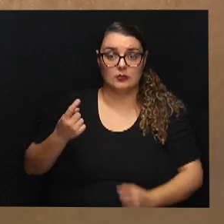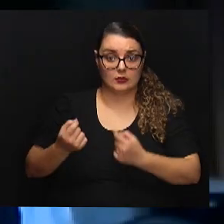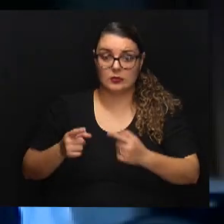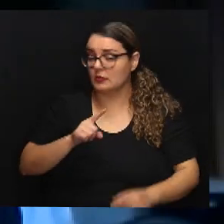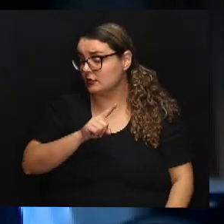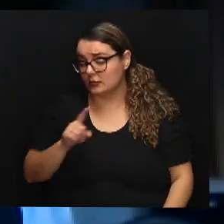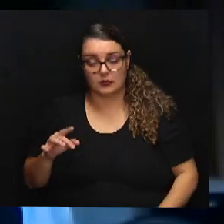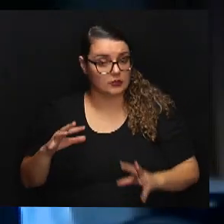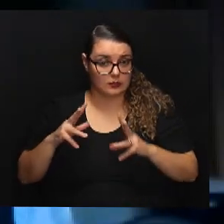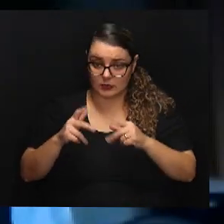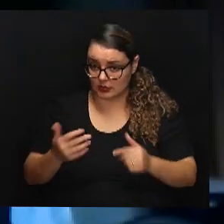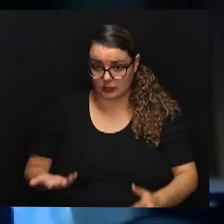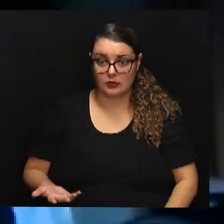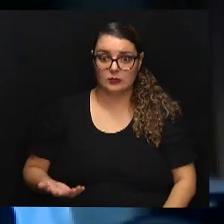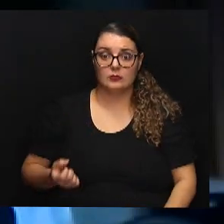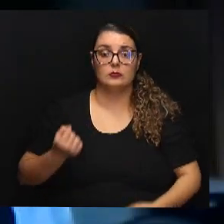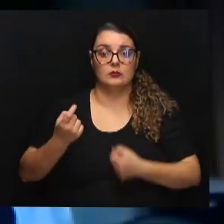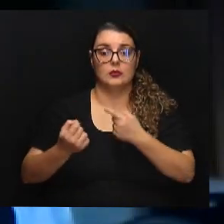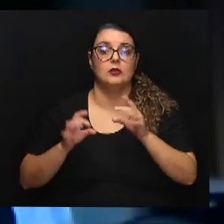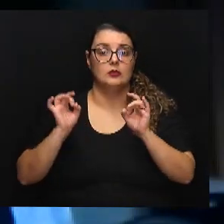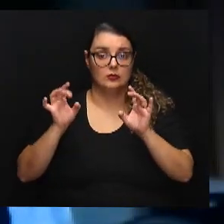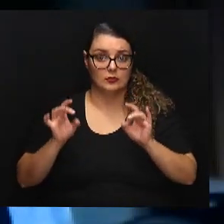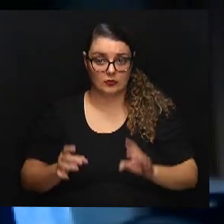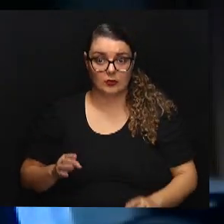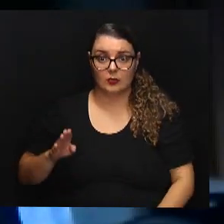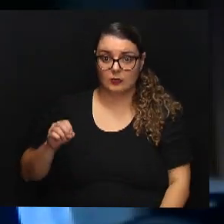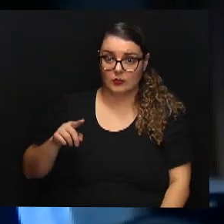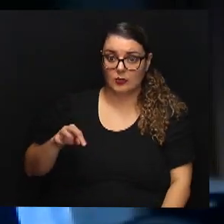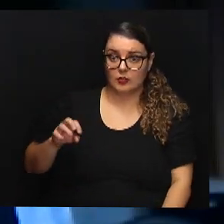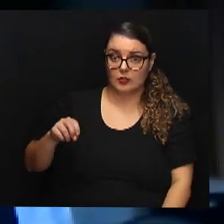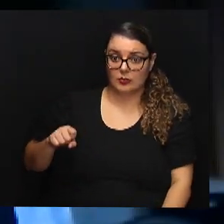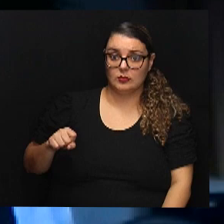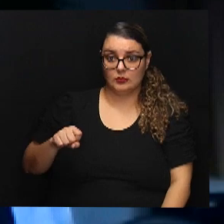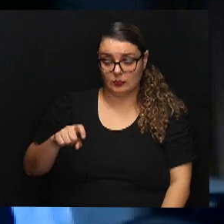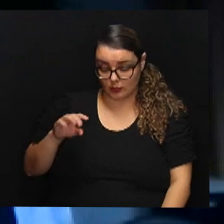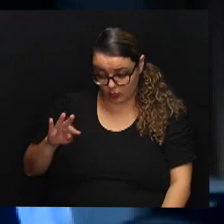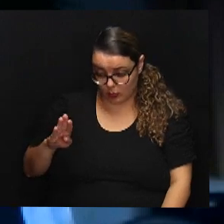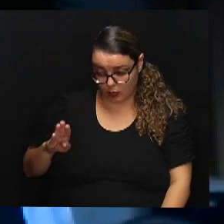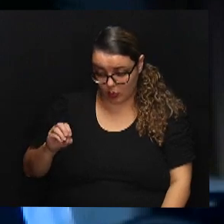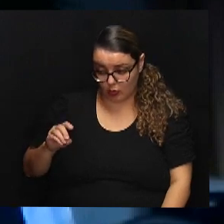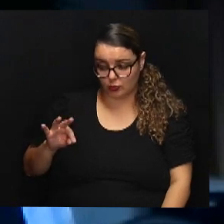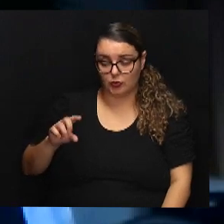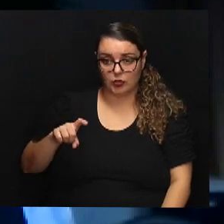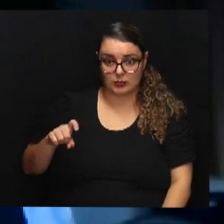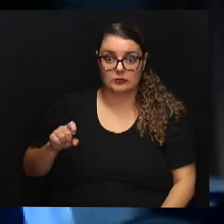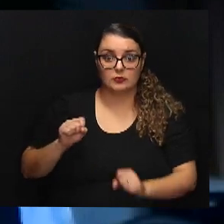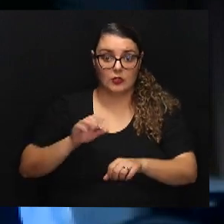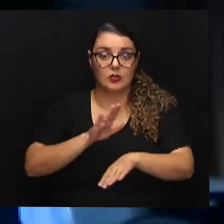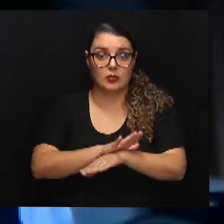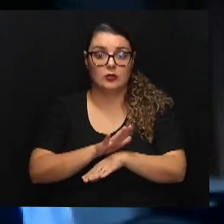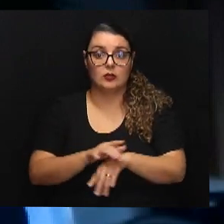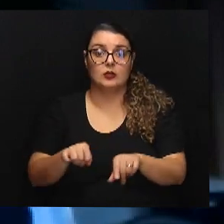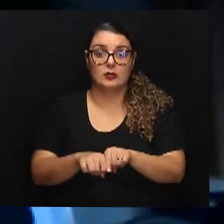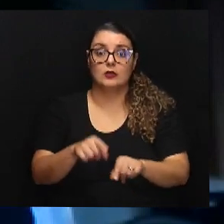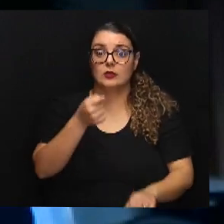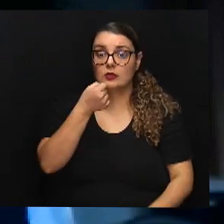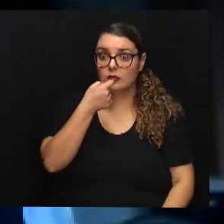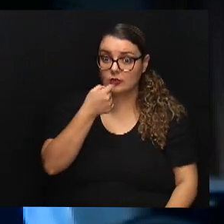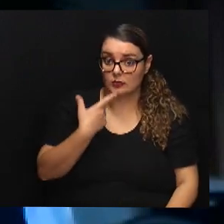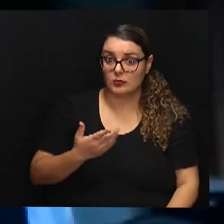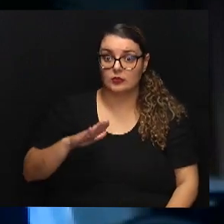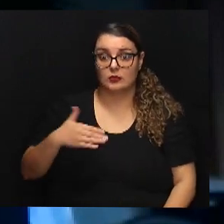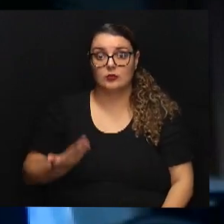alguns casos específicos, não é para todos os casos, mas alguns casos específicos o Botox pode ajudar. Existem também